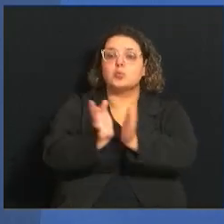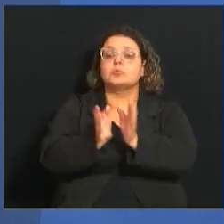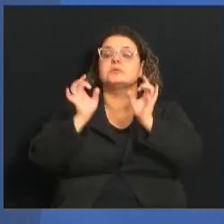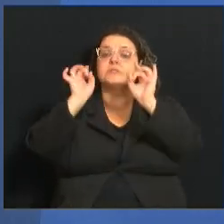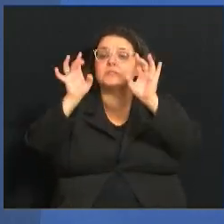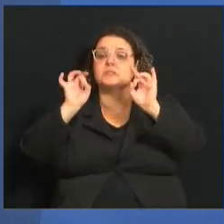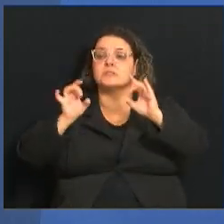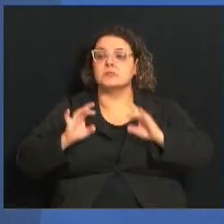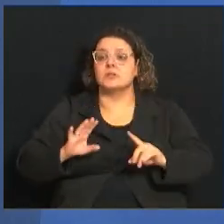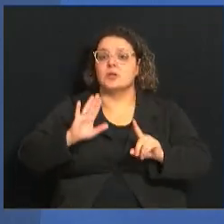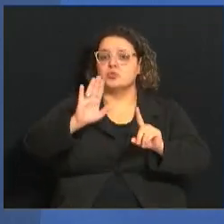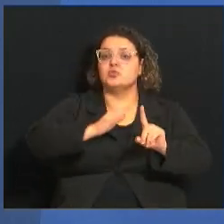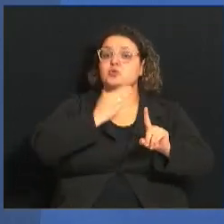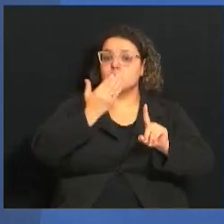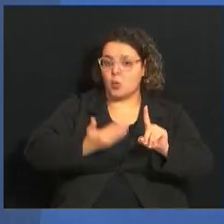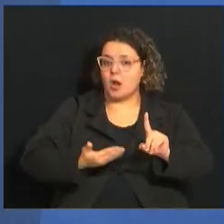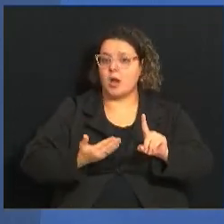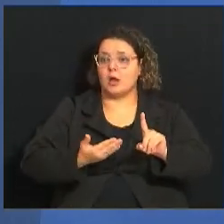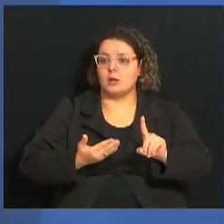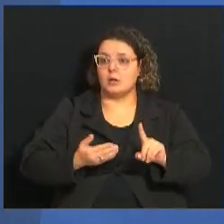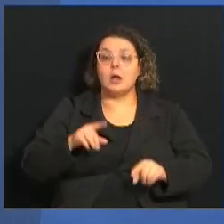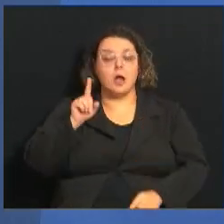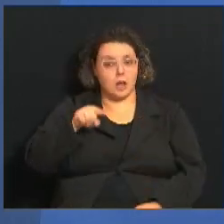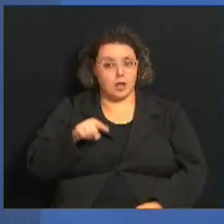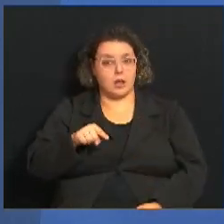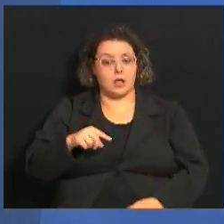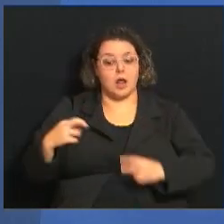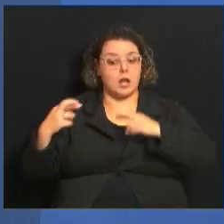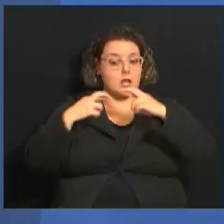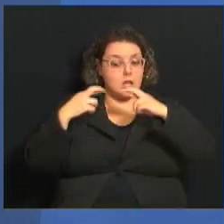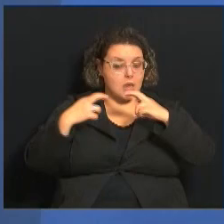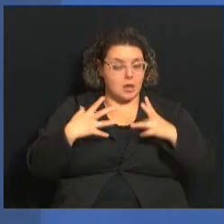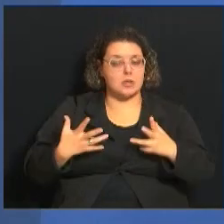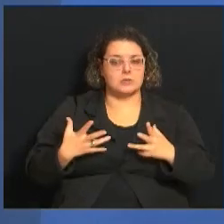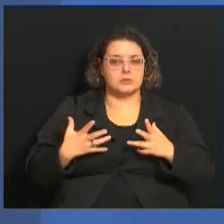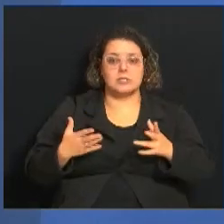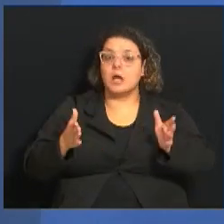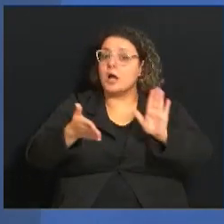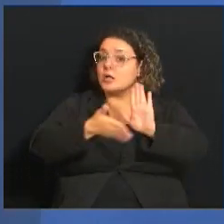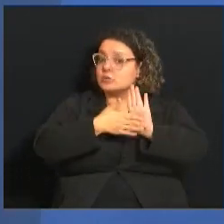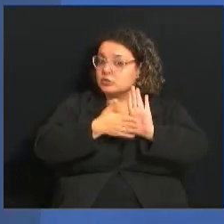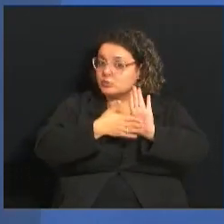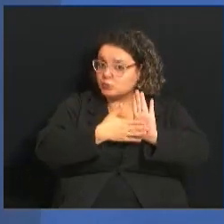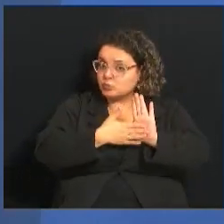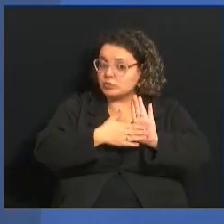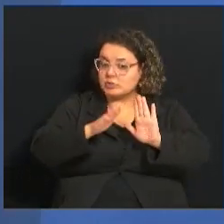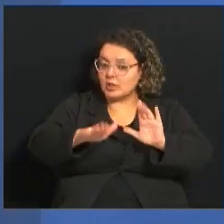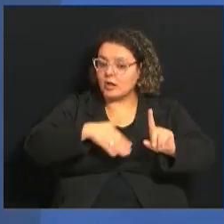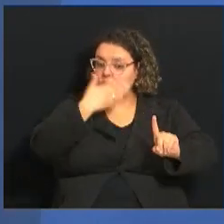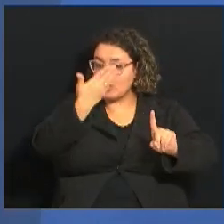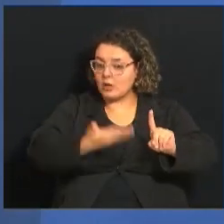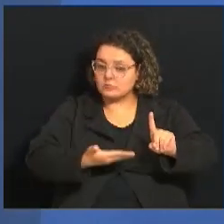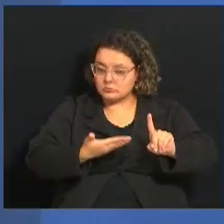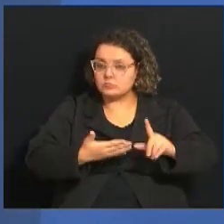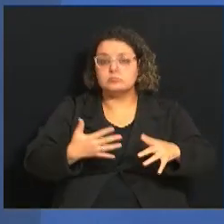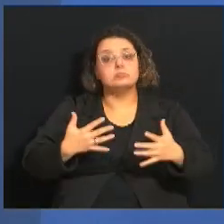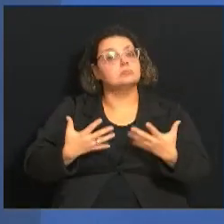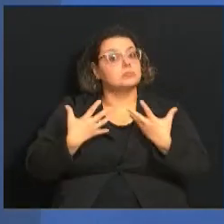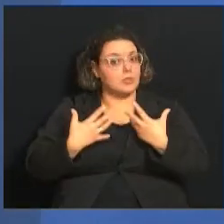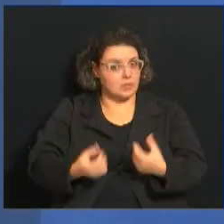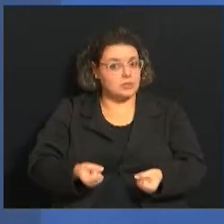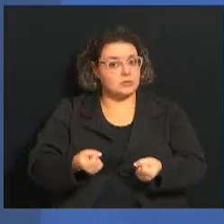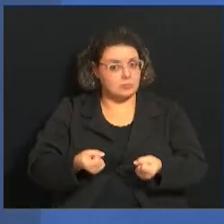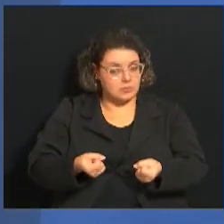de Honraria. Cabe a ela analisar as propostas de homenagens que serão concedidas